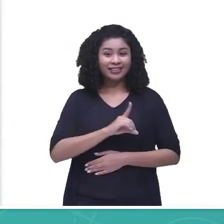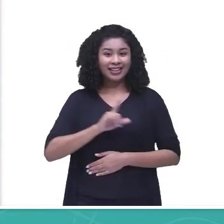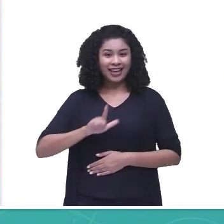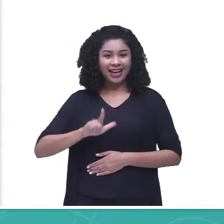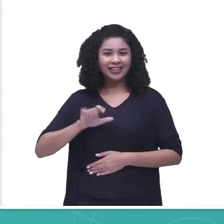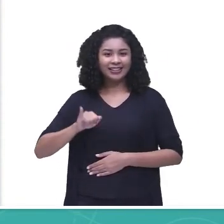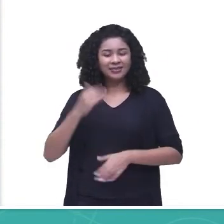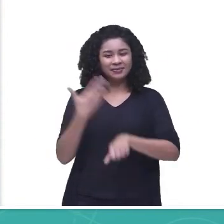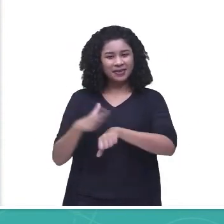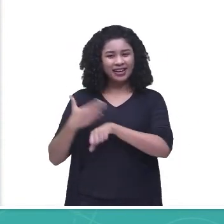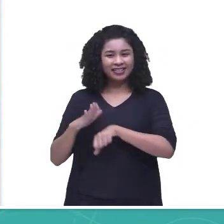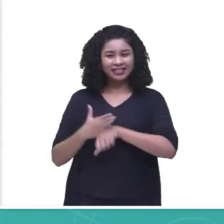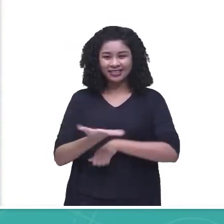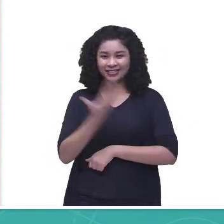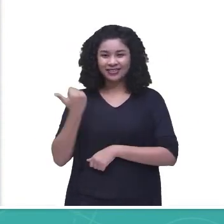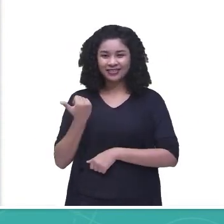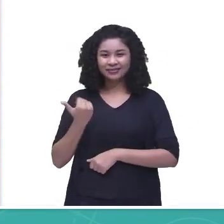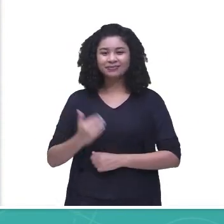ver?